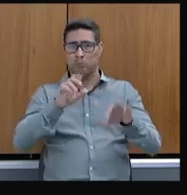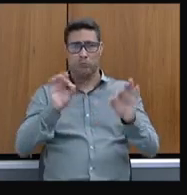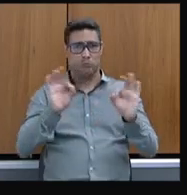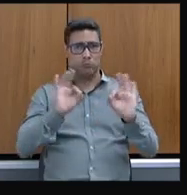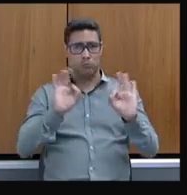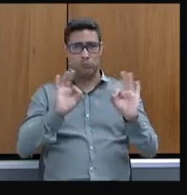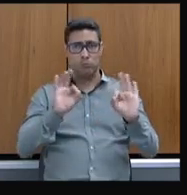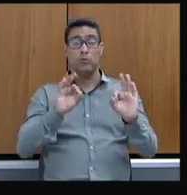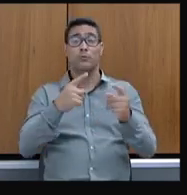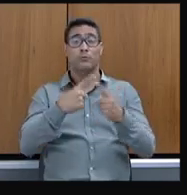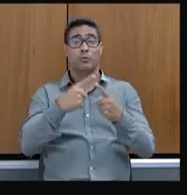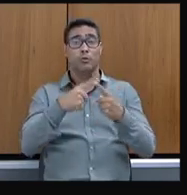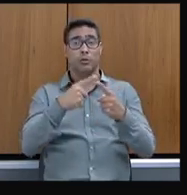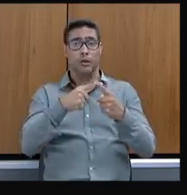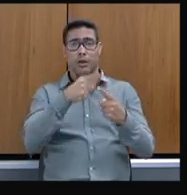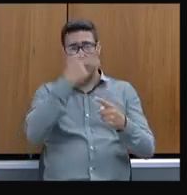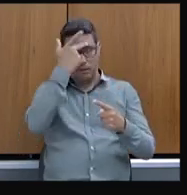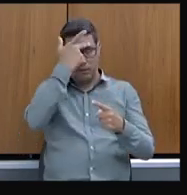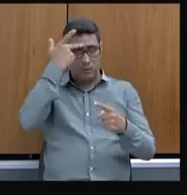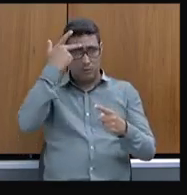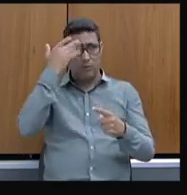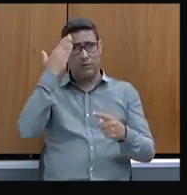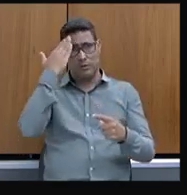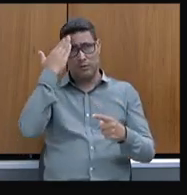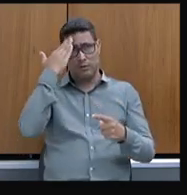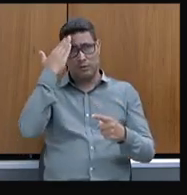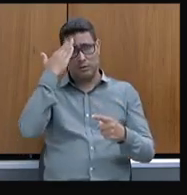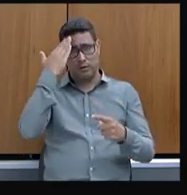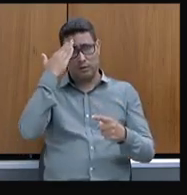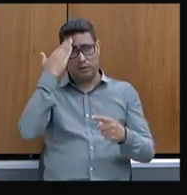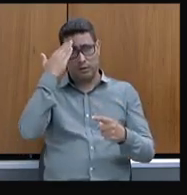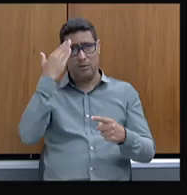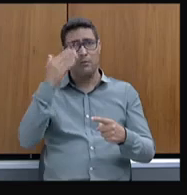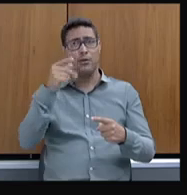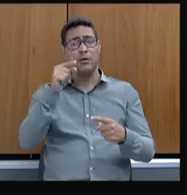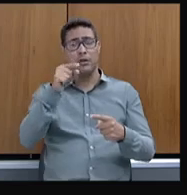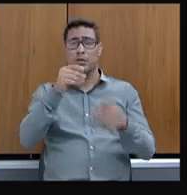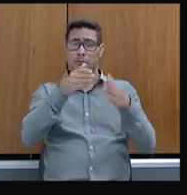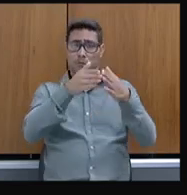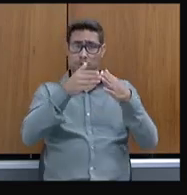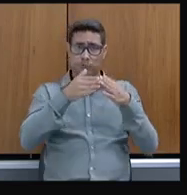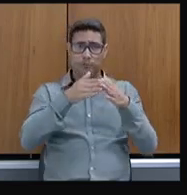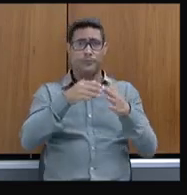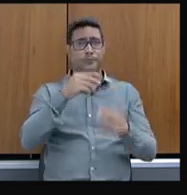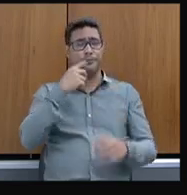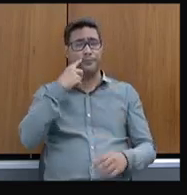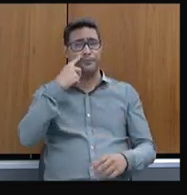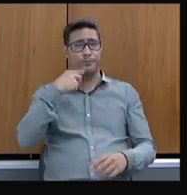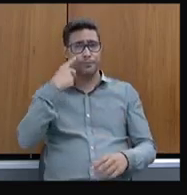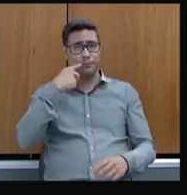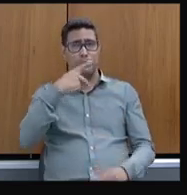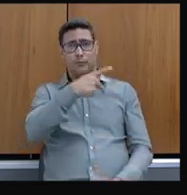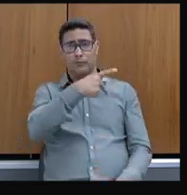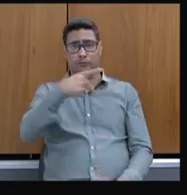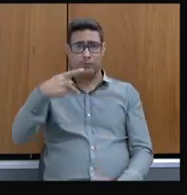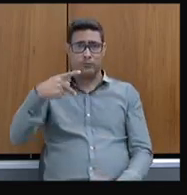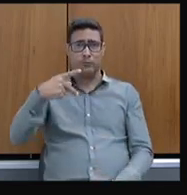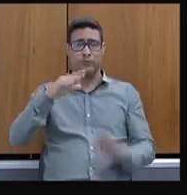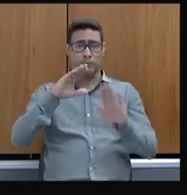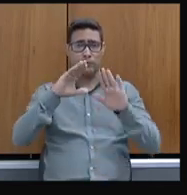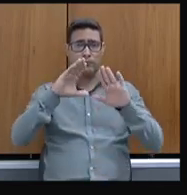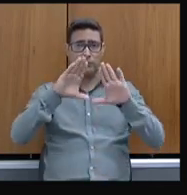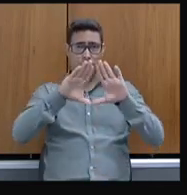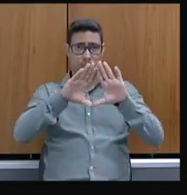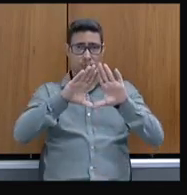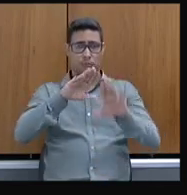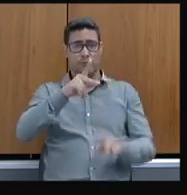nós estamos aí para quem sabe agora nós fizemos um pedido ao Deputado presidente da Assembleia dortinho da cruz para que